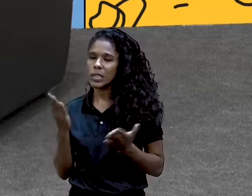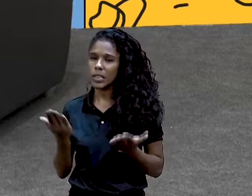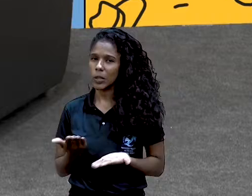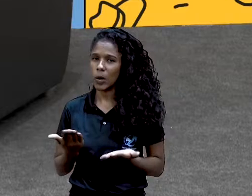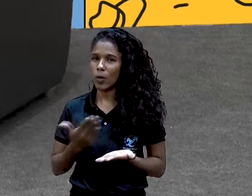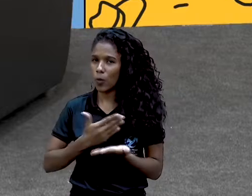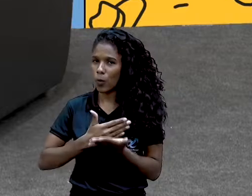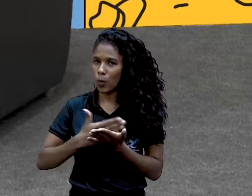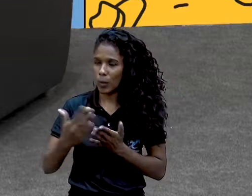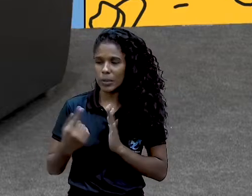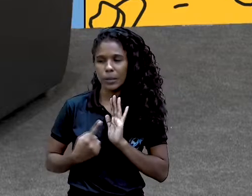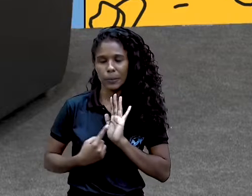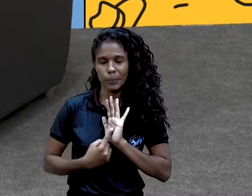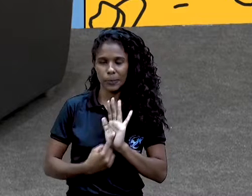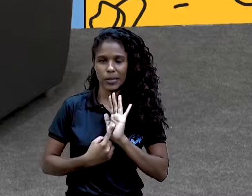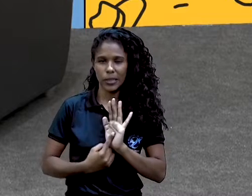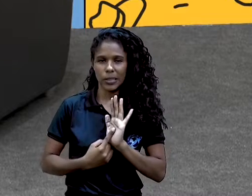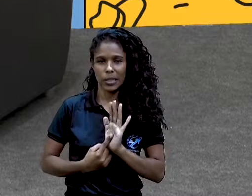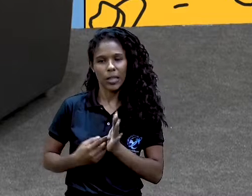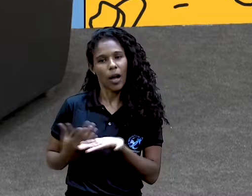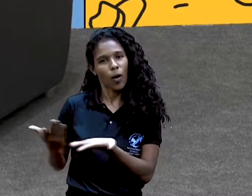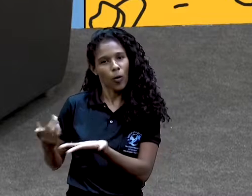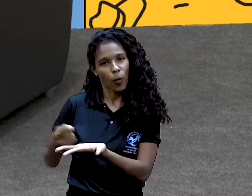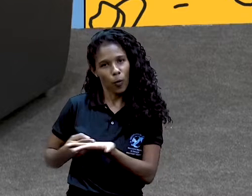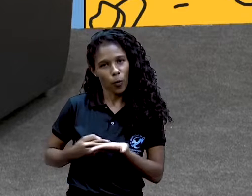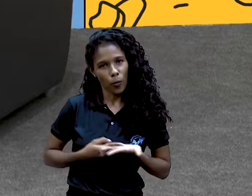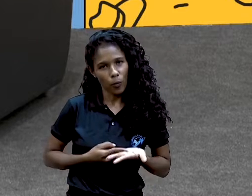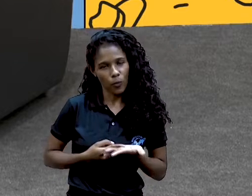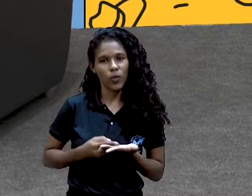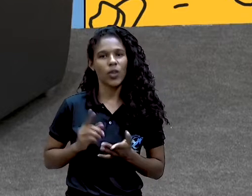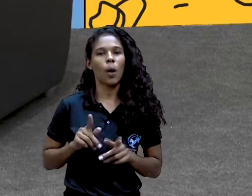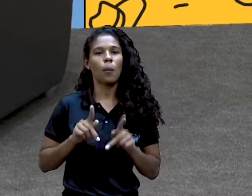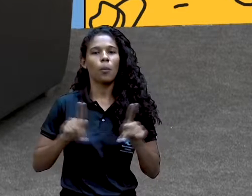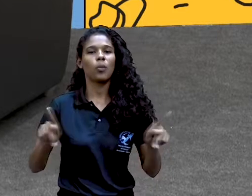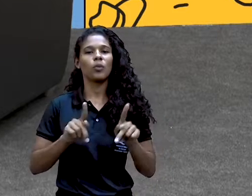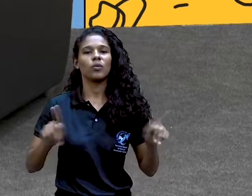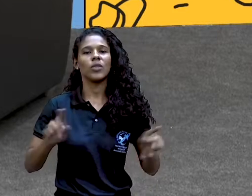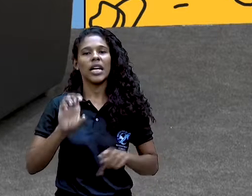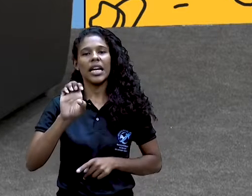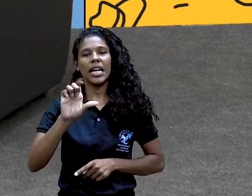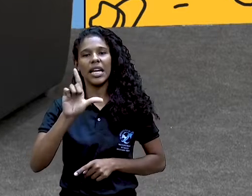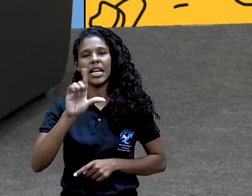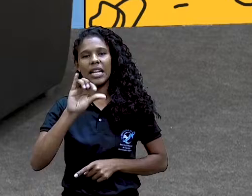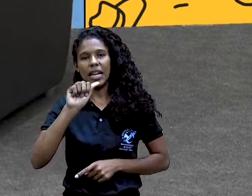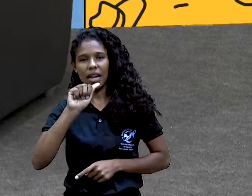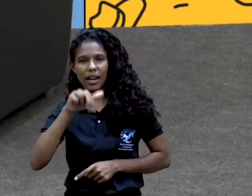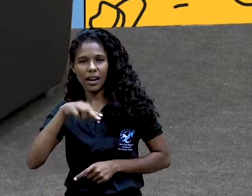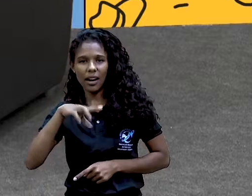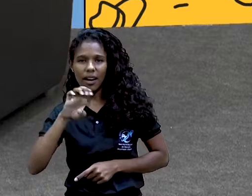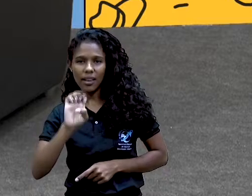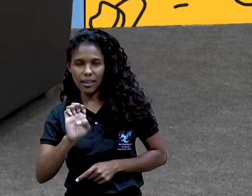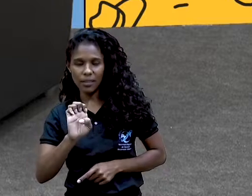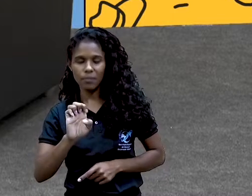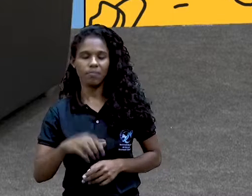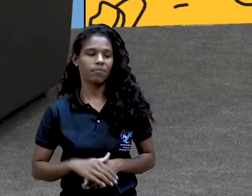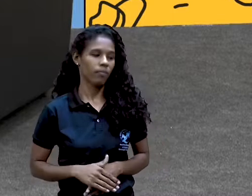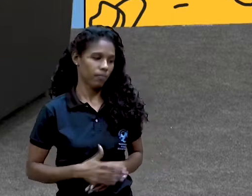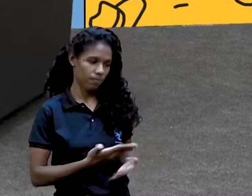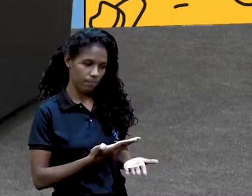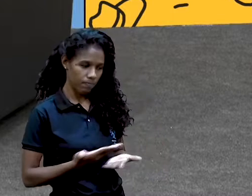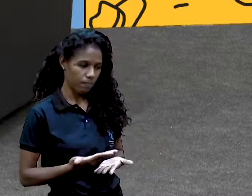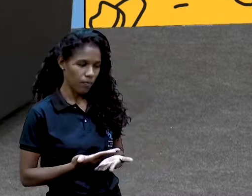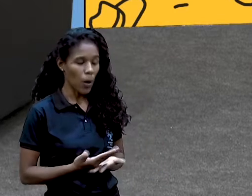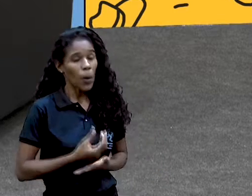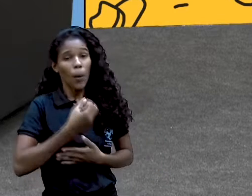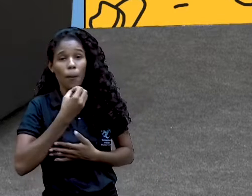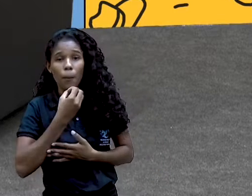apresentando a nossa convidada de hoje, que é a professora Eliane. É muito bom estar aqui com vocês,